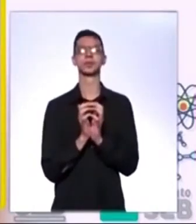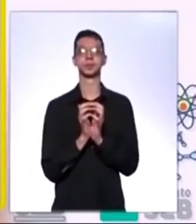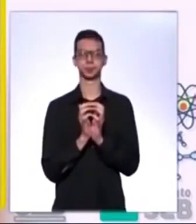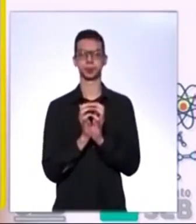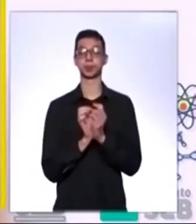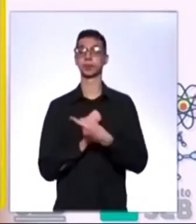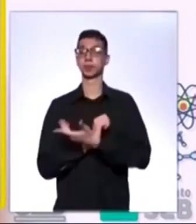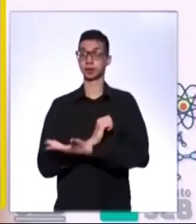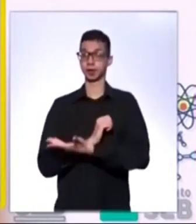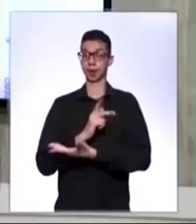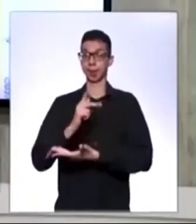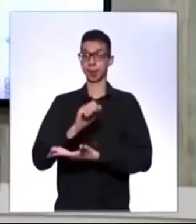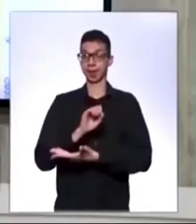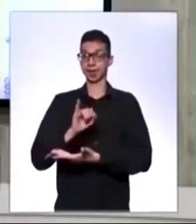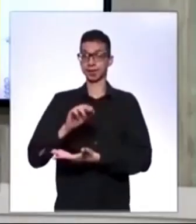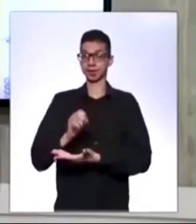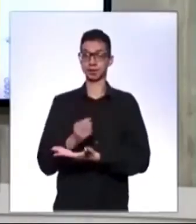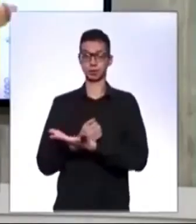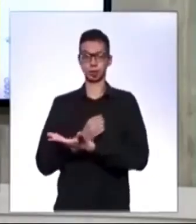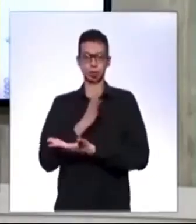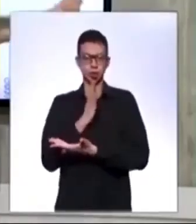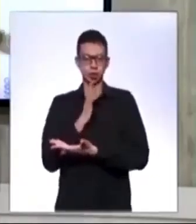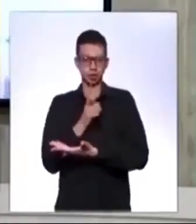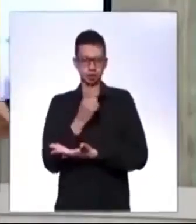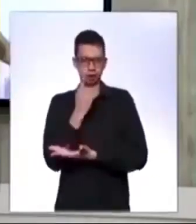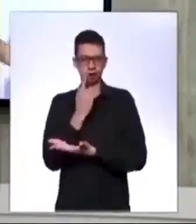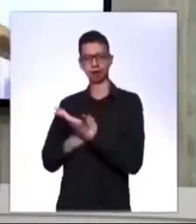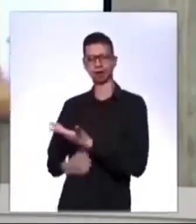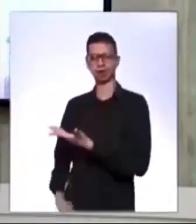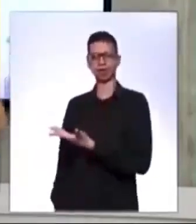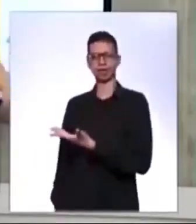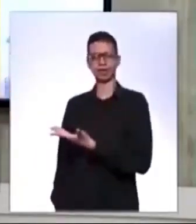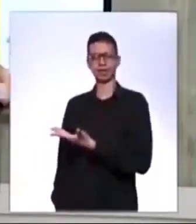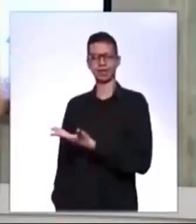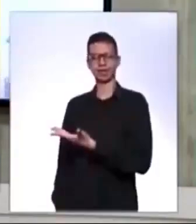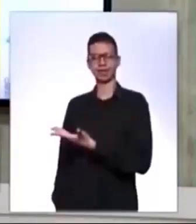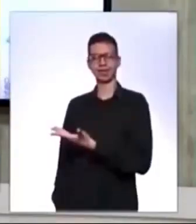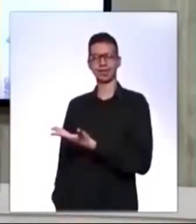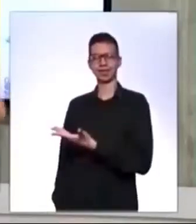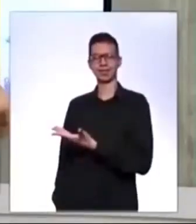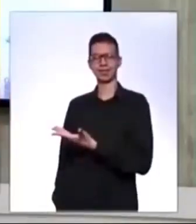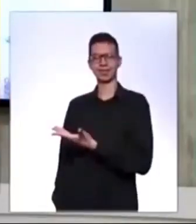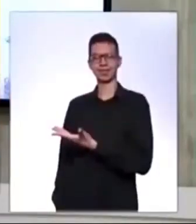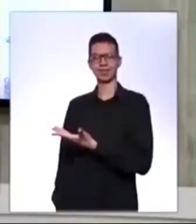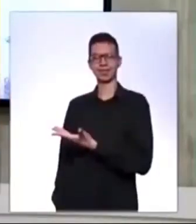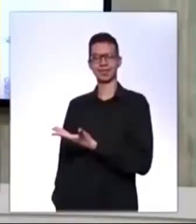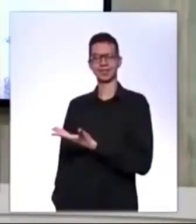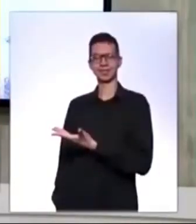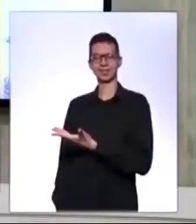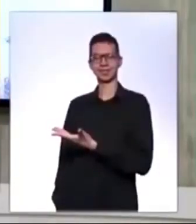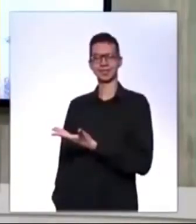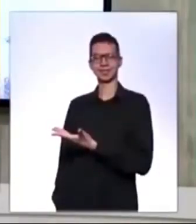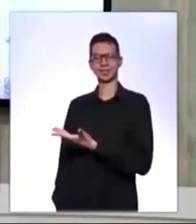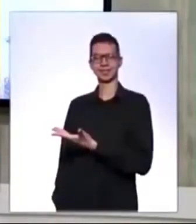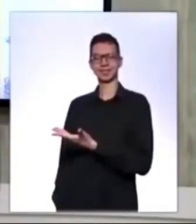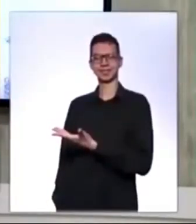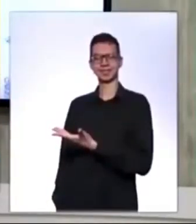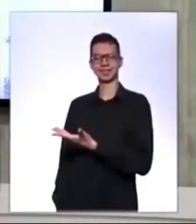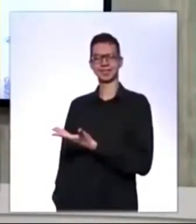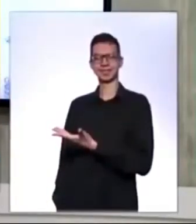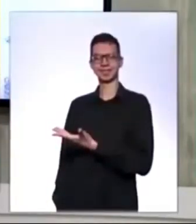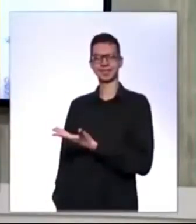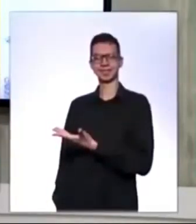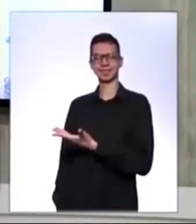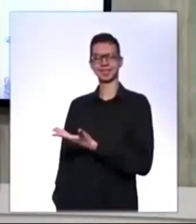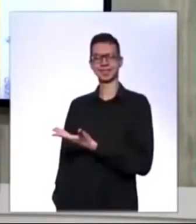O passinho. É, bebê. Conhece o passinho? É a batalha do passinho. Os moleques são sinistros. Vai.